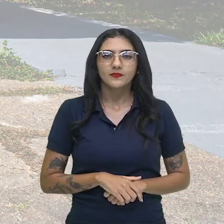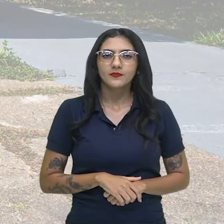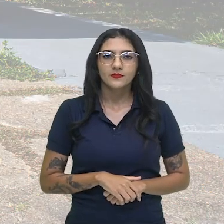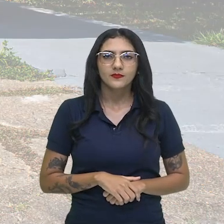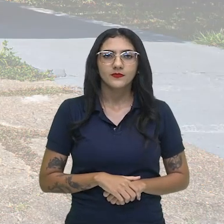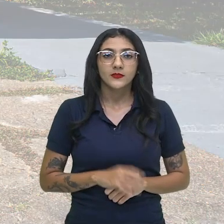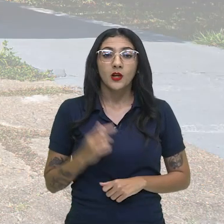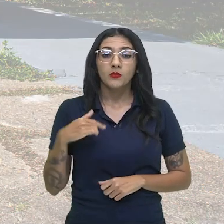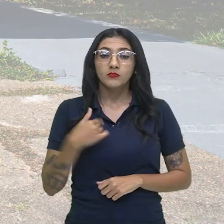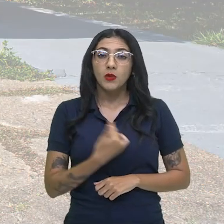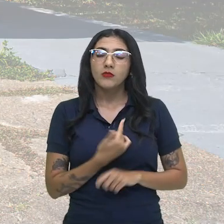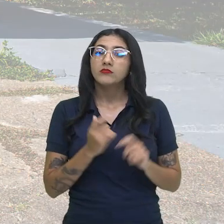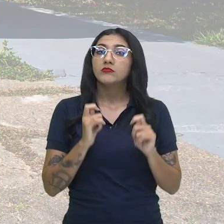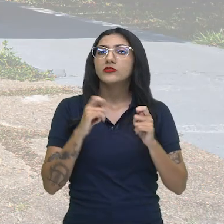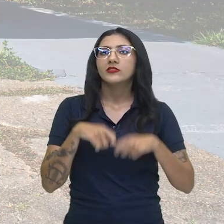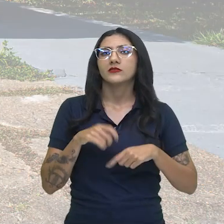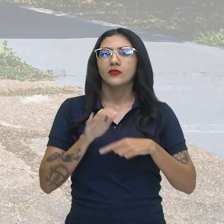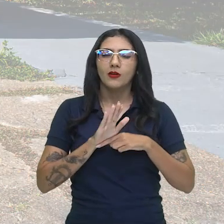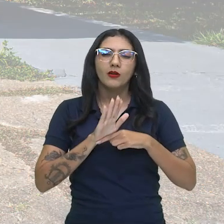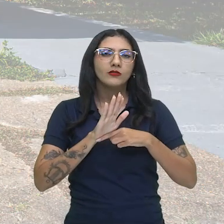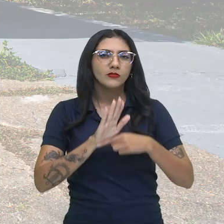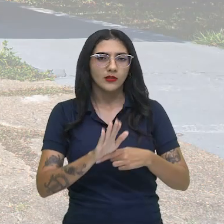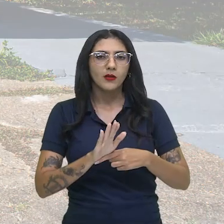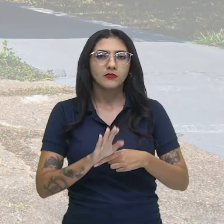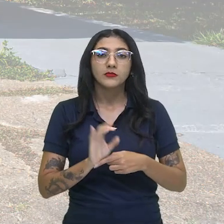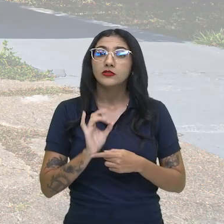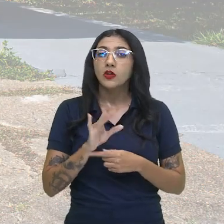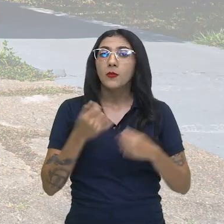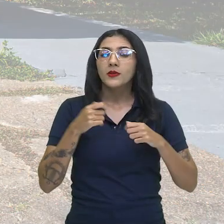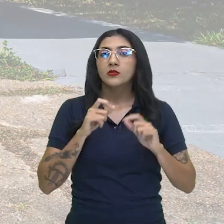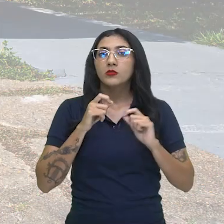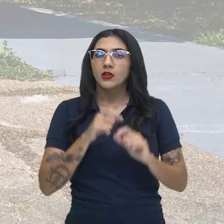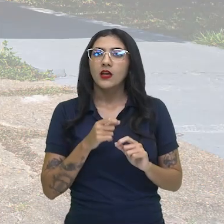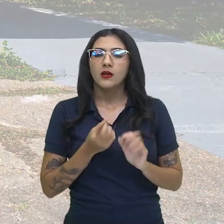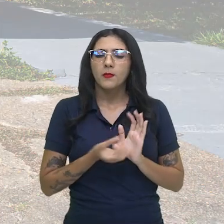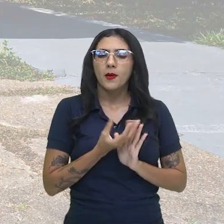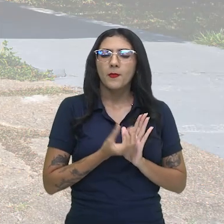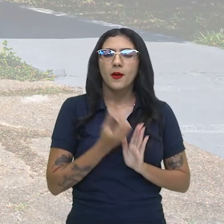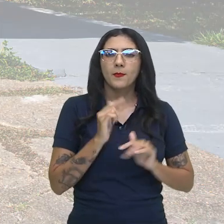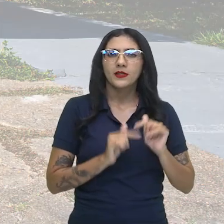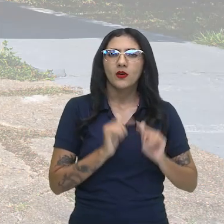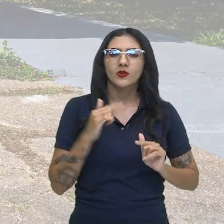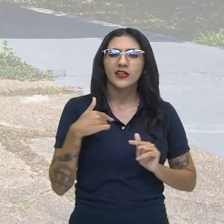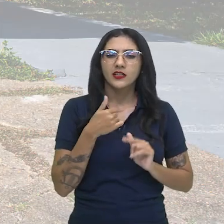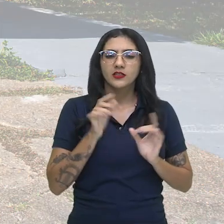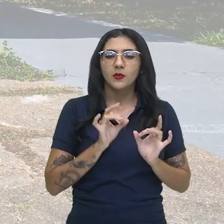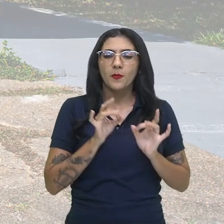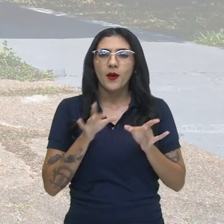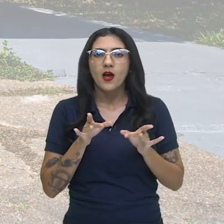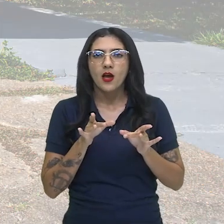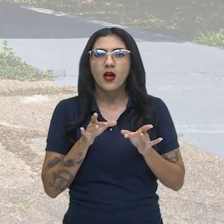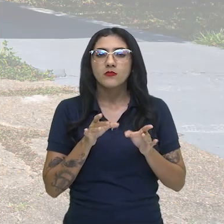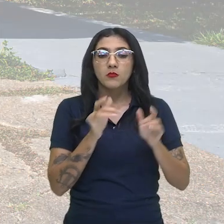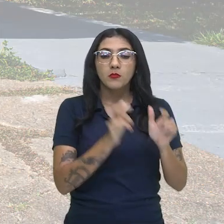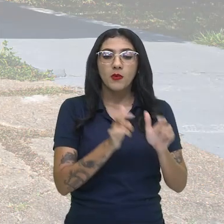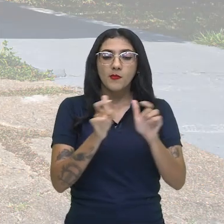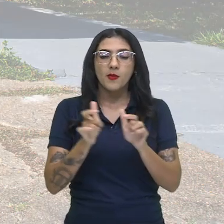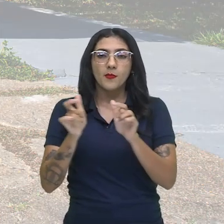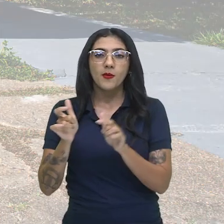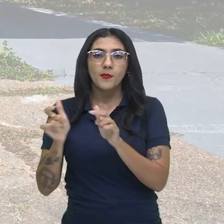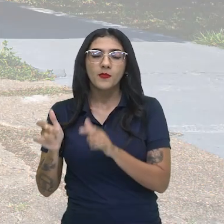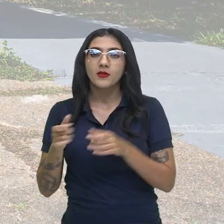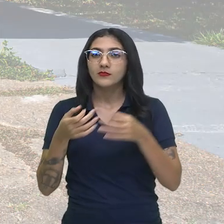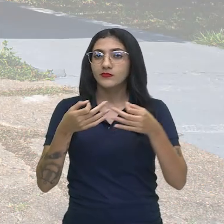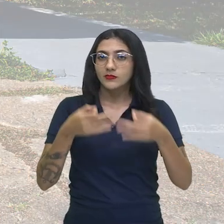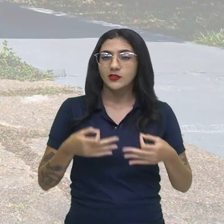nós pode ajudar na coleta seletiva. Basta colocar o lixo gerado no lugar certo. Para isso, a coleta seletiva pode